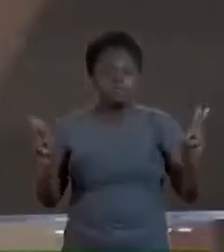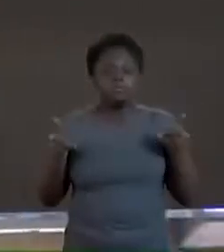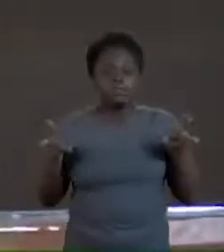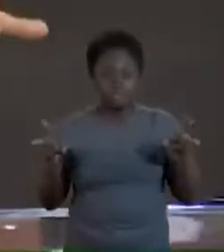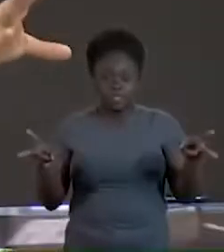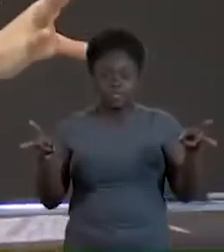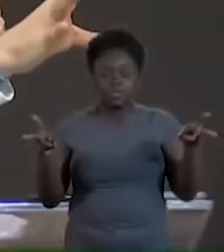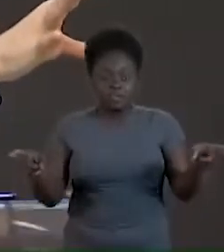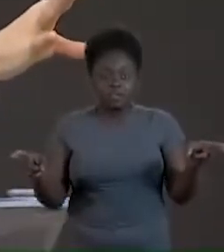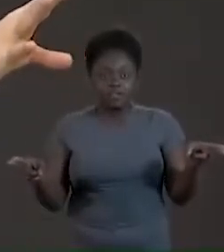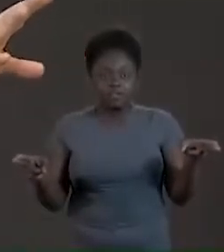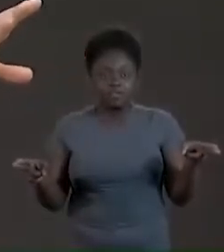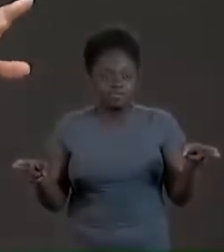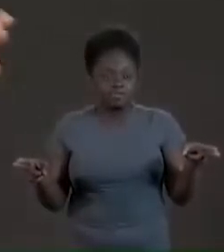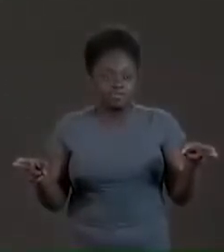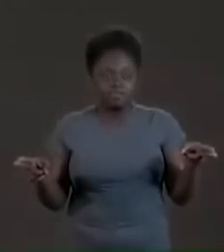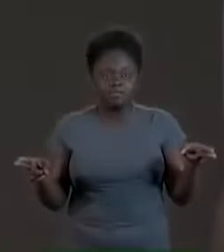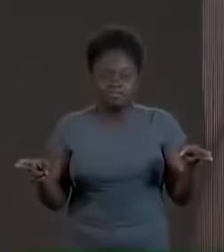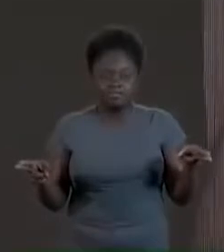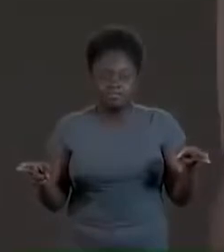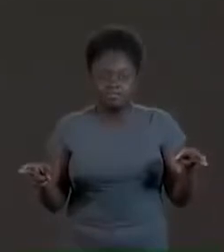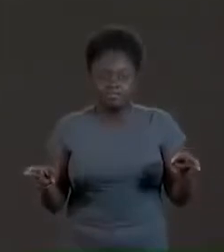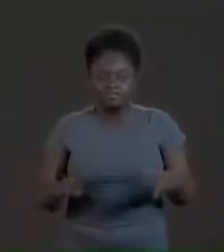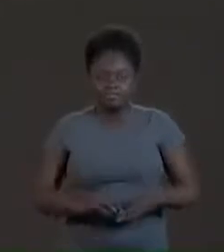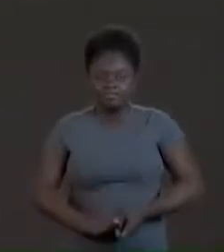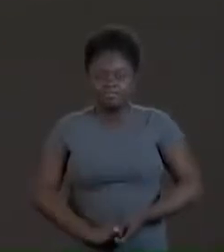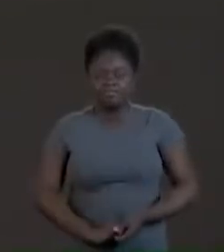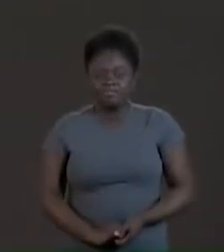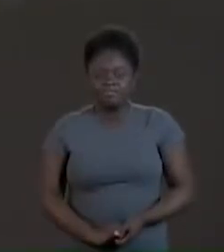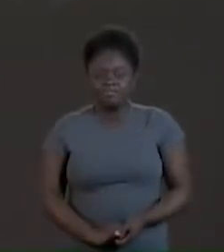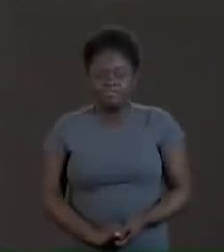é o mesmíssimo nome. Mesmo nome.